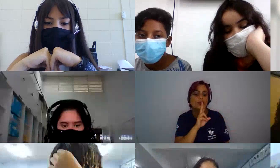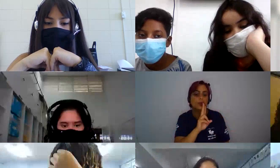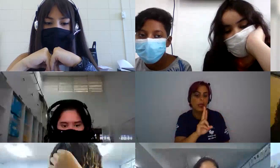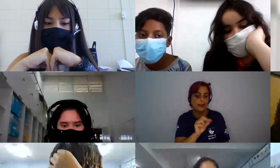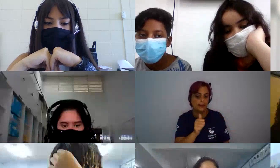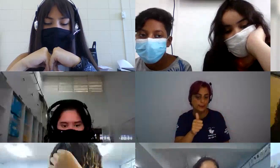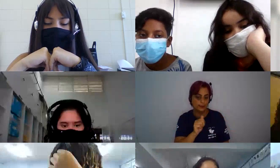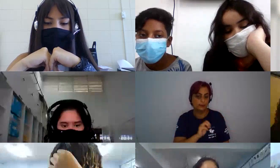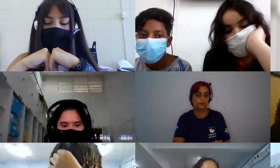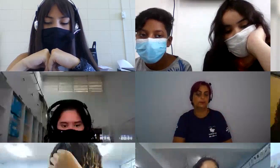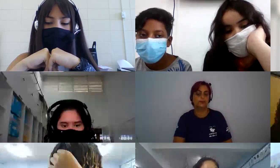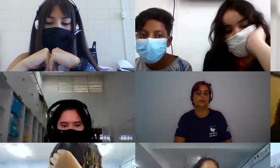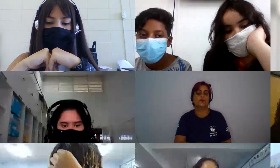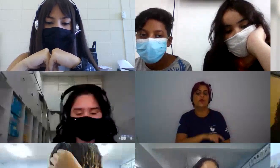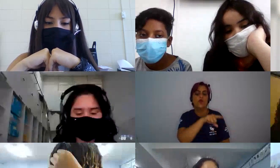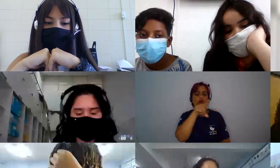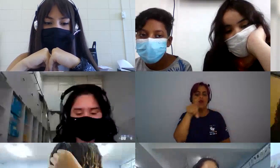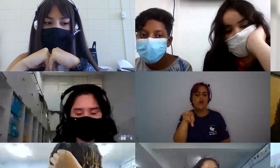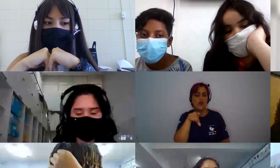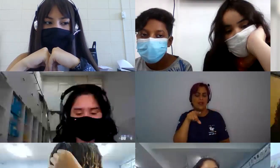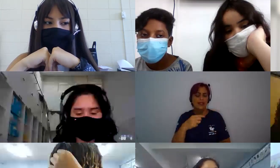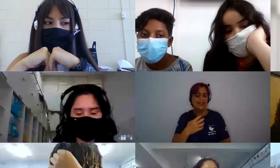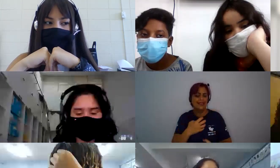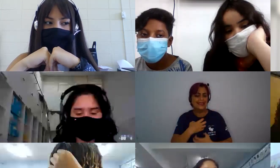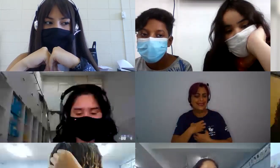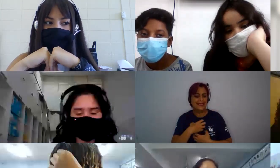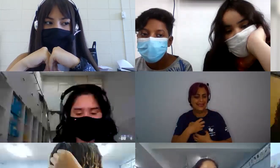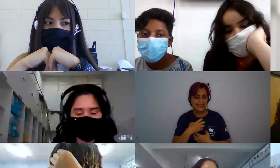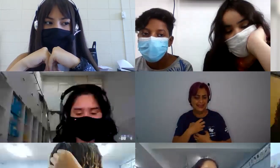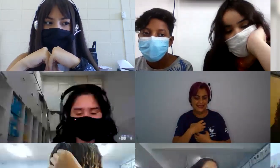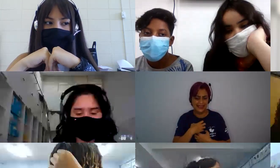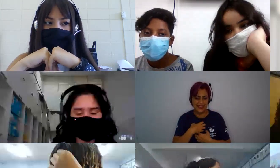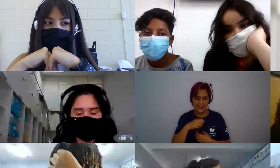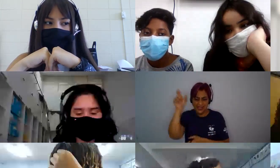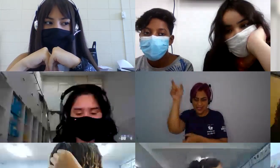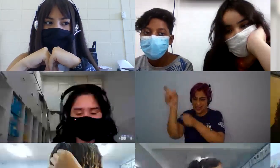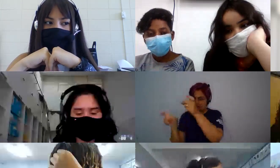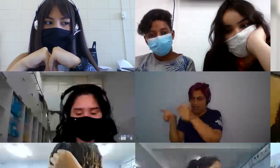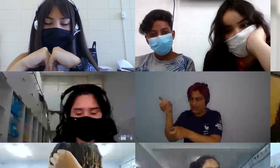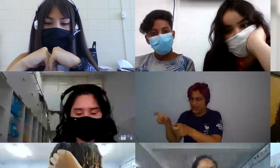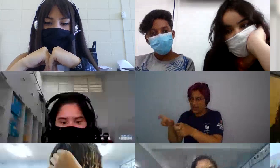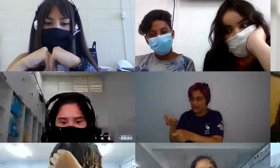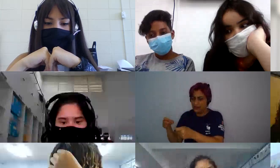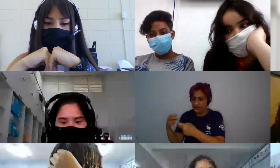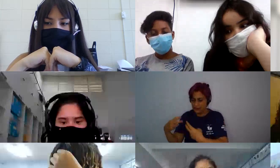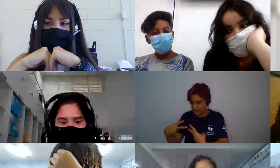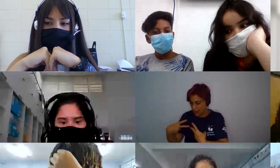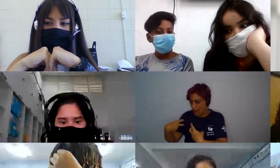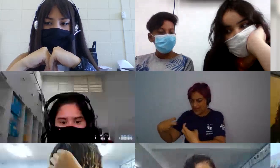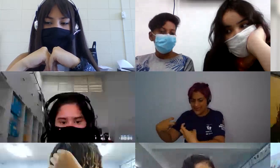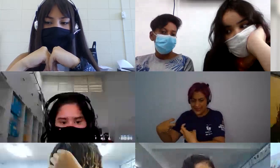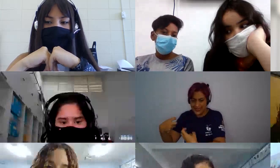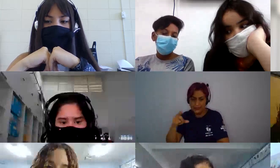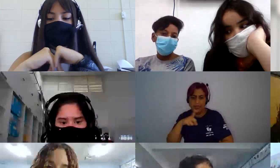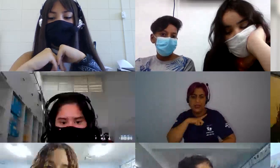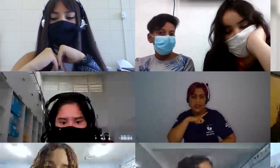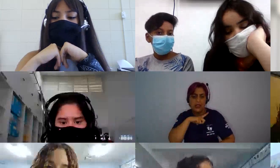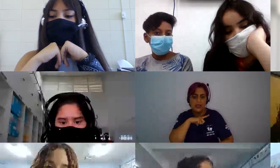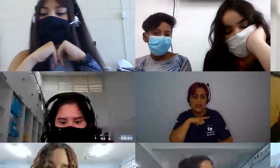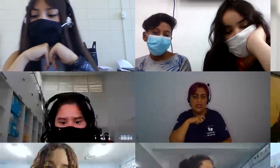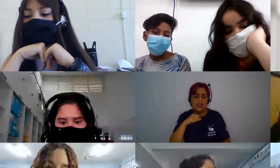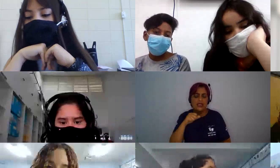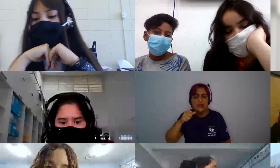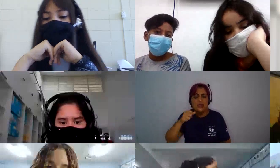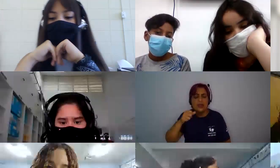aqui. Vocês se sentem escutados? Vocês têm hoje um espaço que